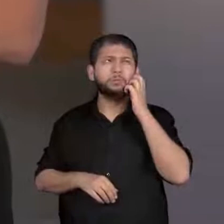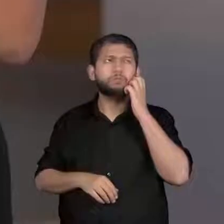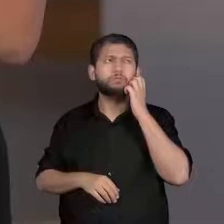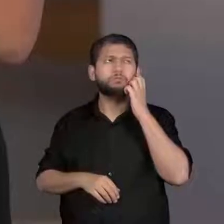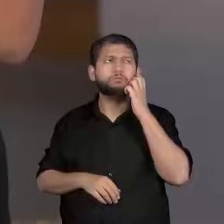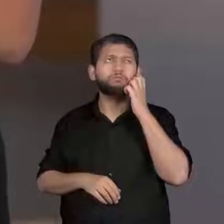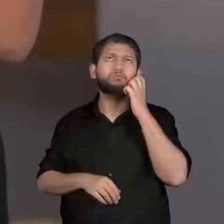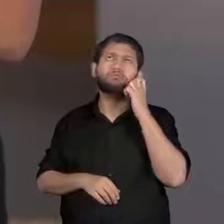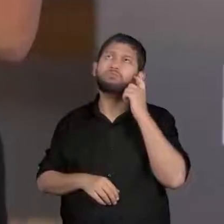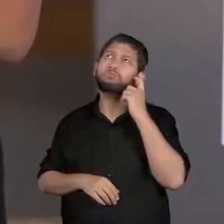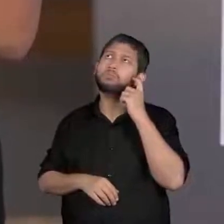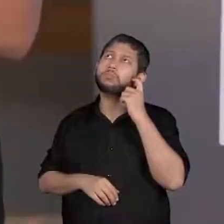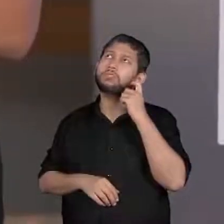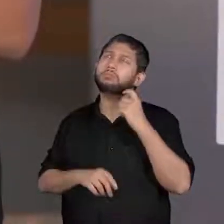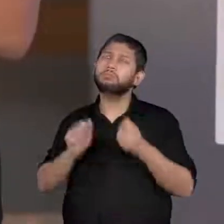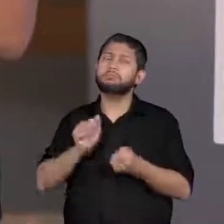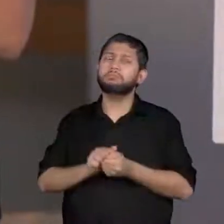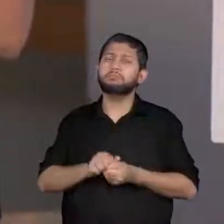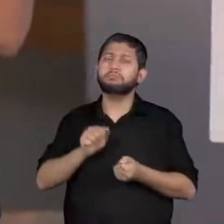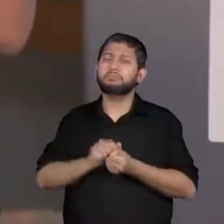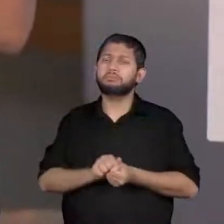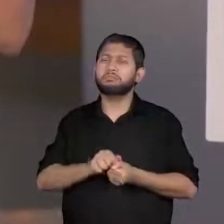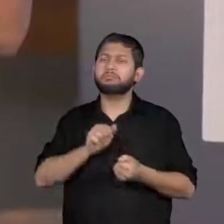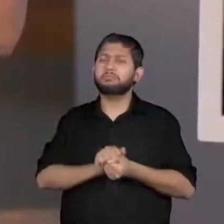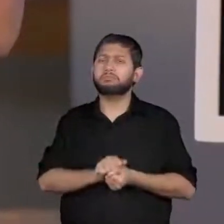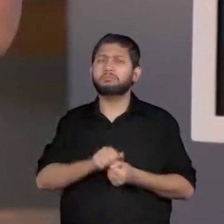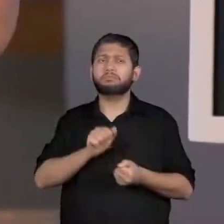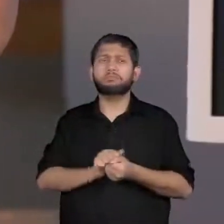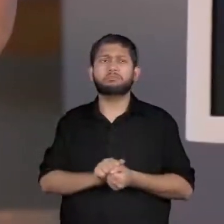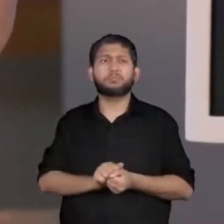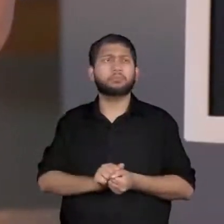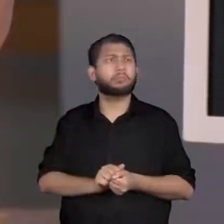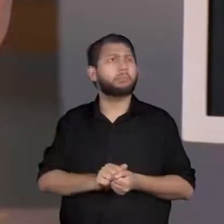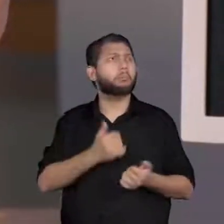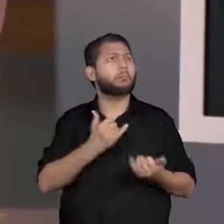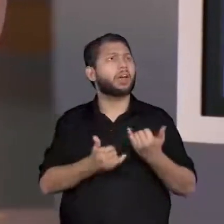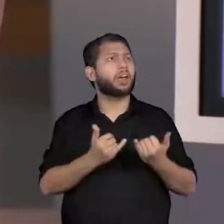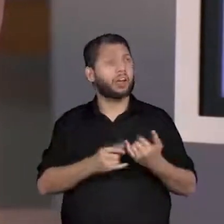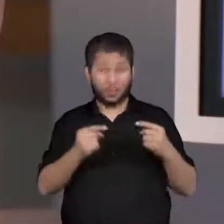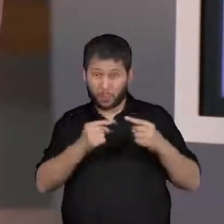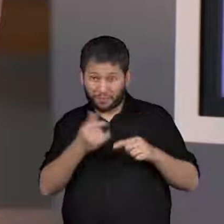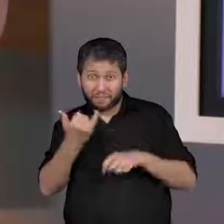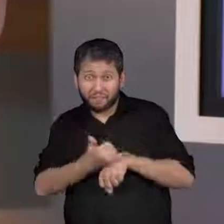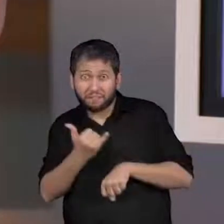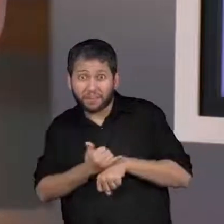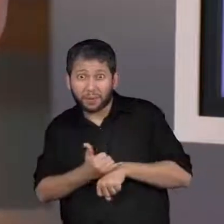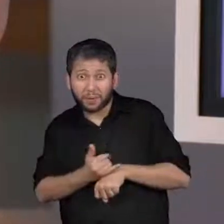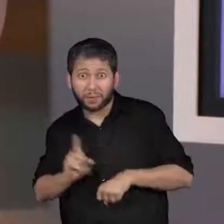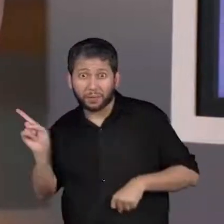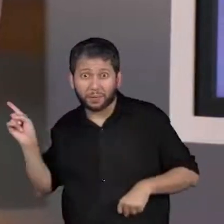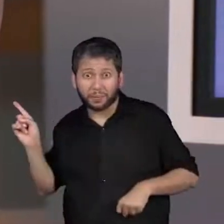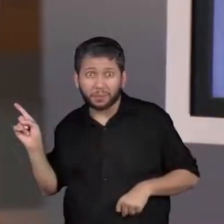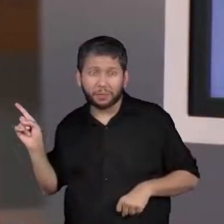Um metal... Não. É barulho de metal, Pro? Não.